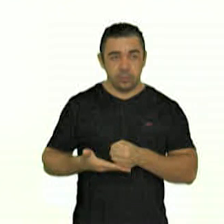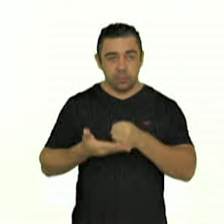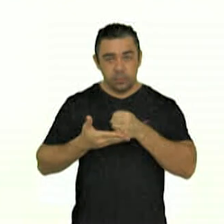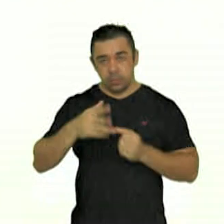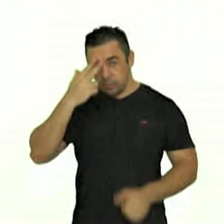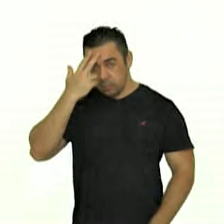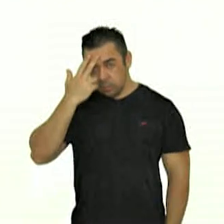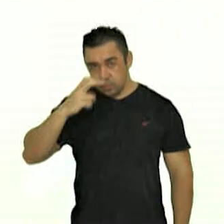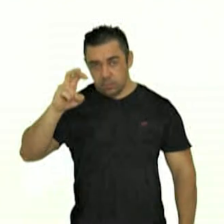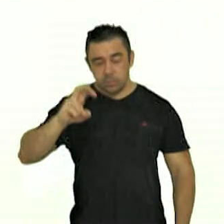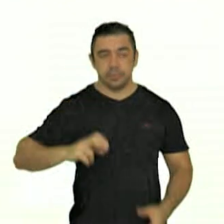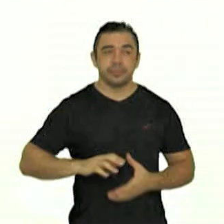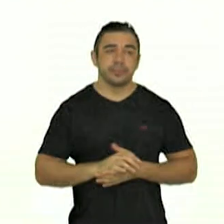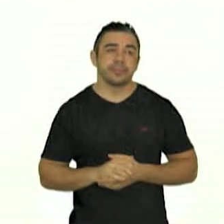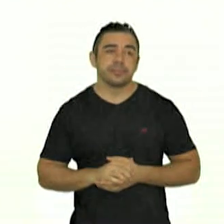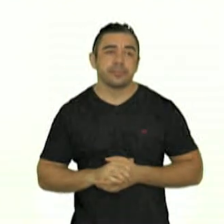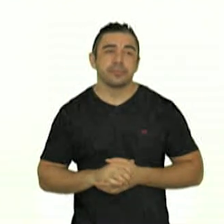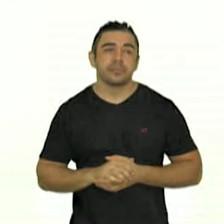sustentável.